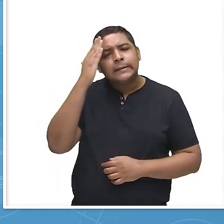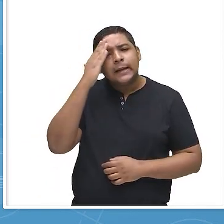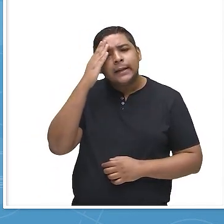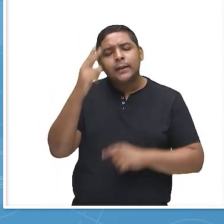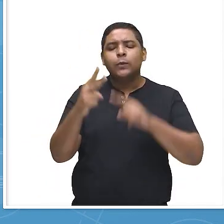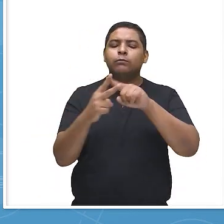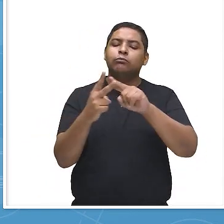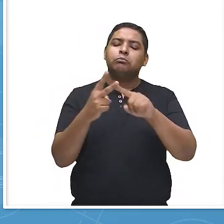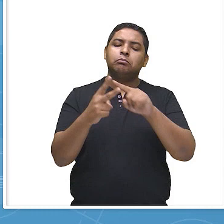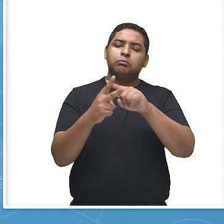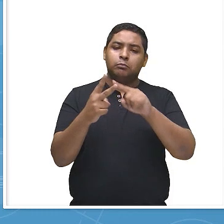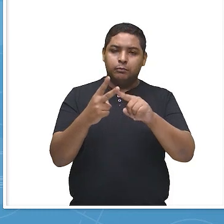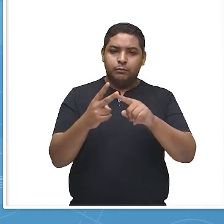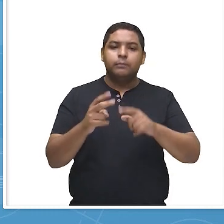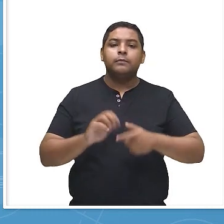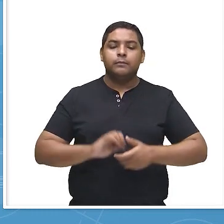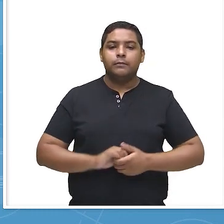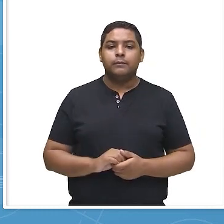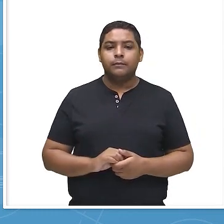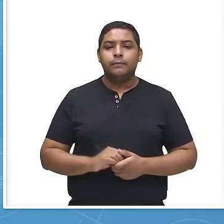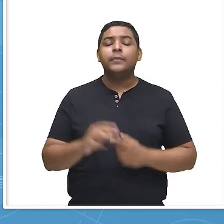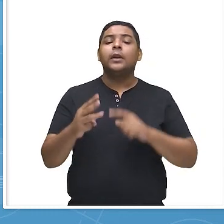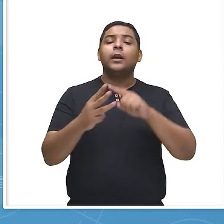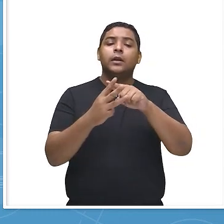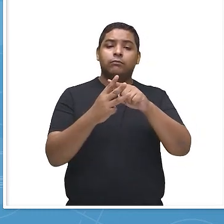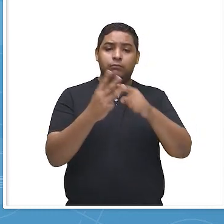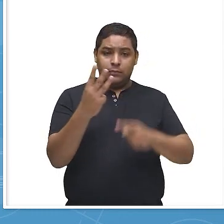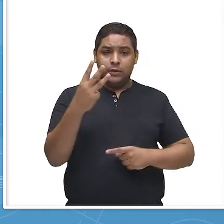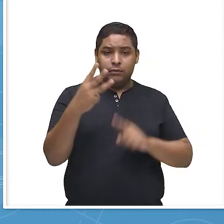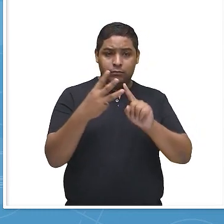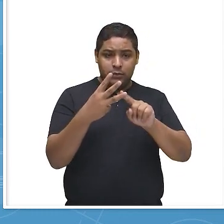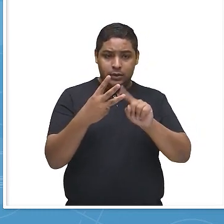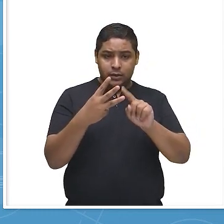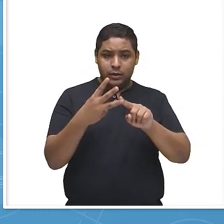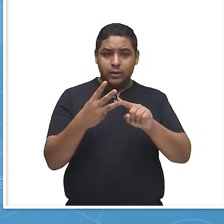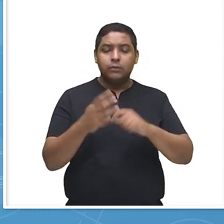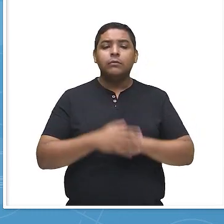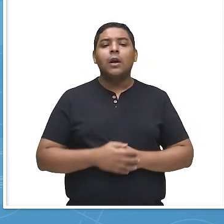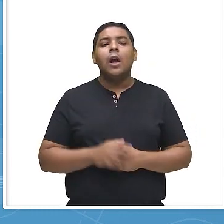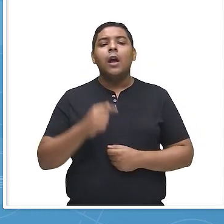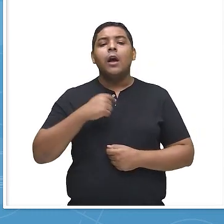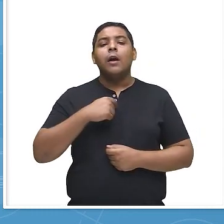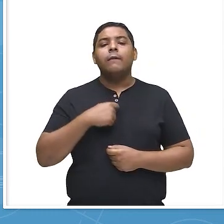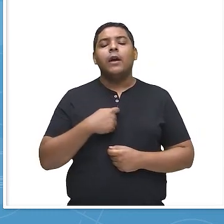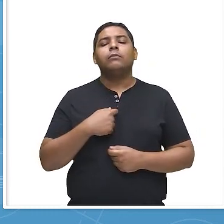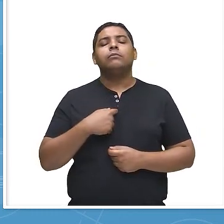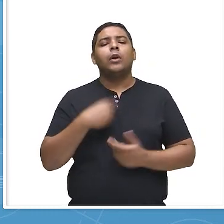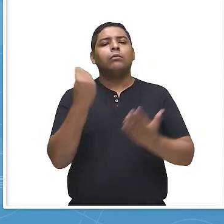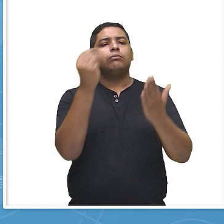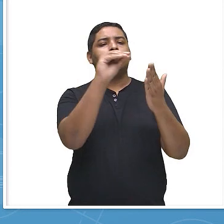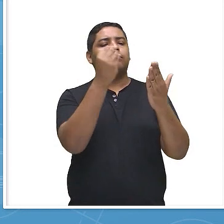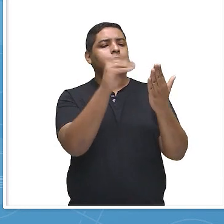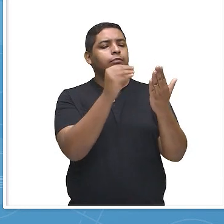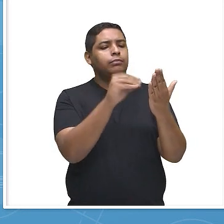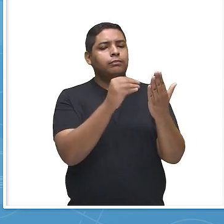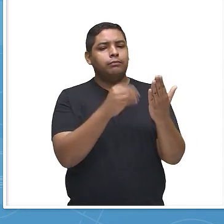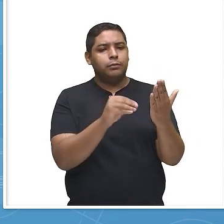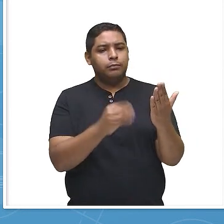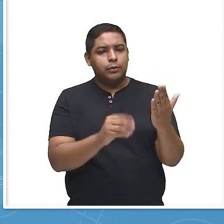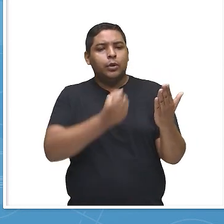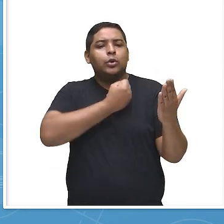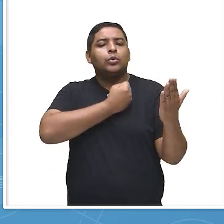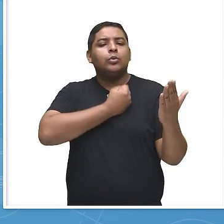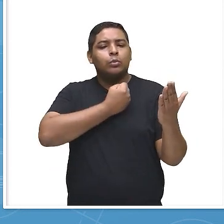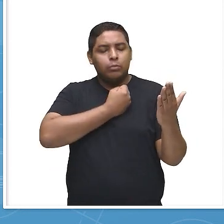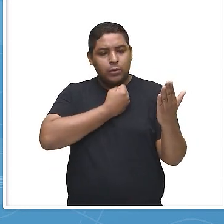paisagem natural e cultural. Na terceira questão, eu quero que você enumere a coluna a partir...